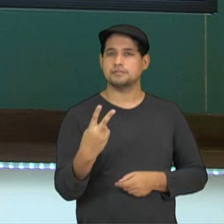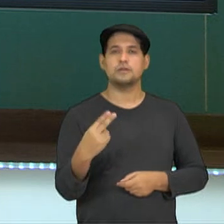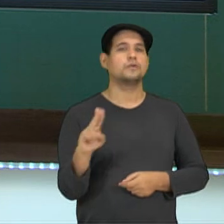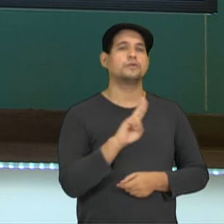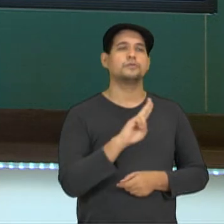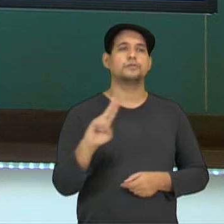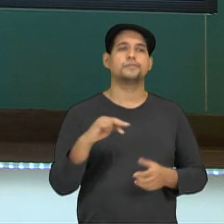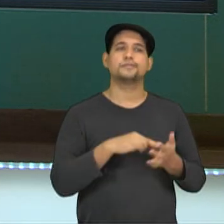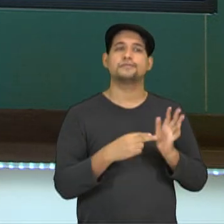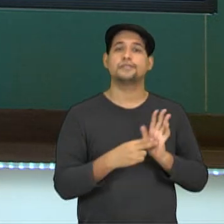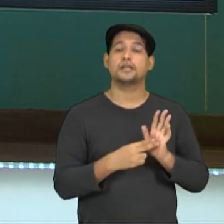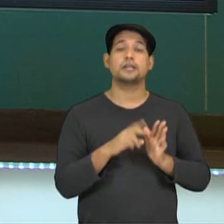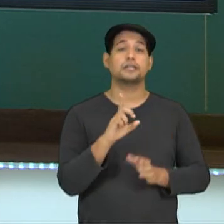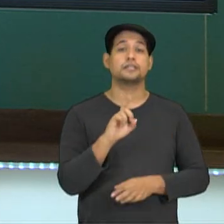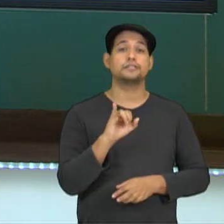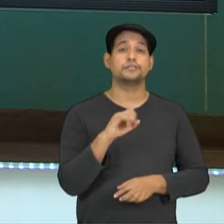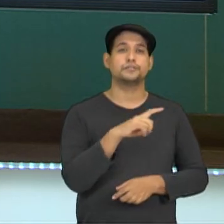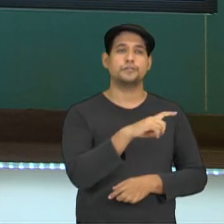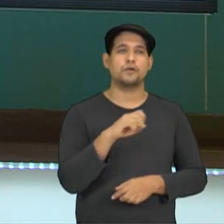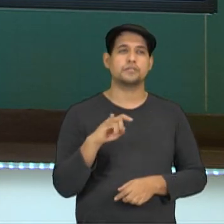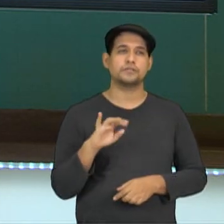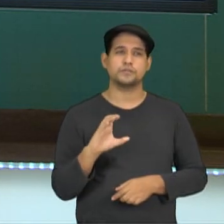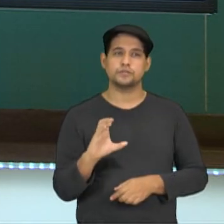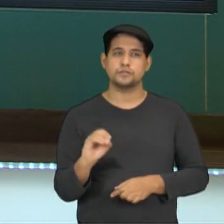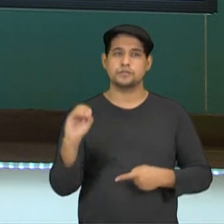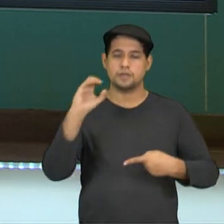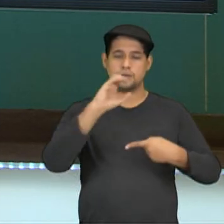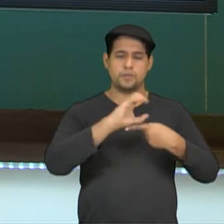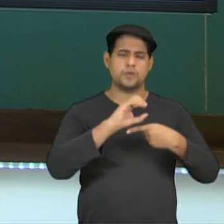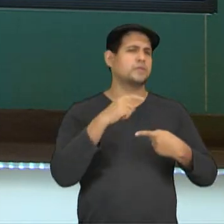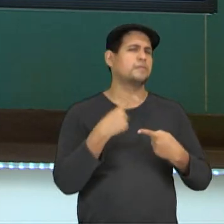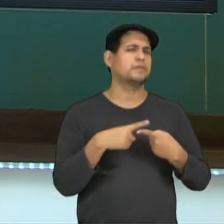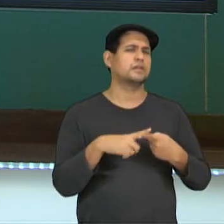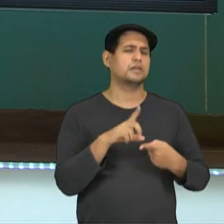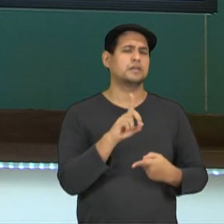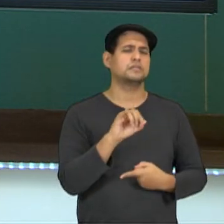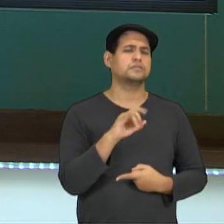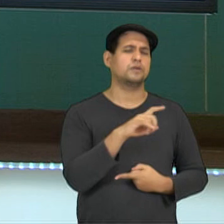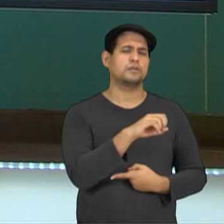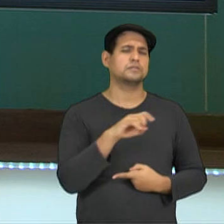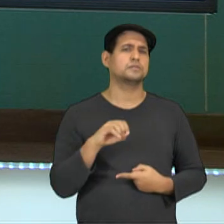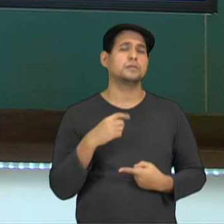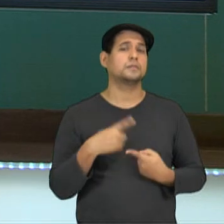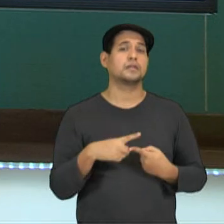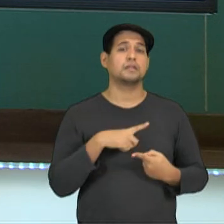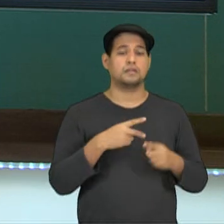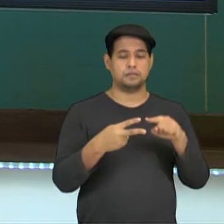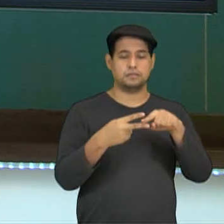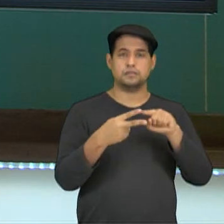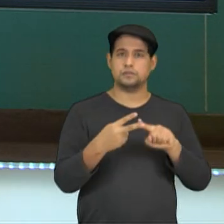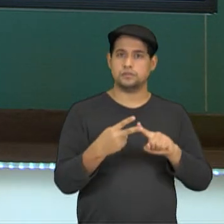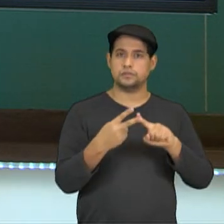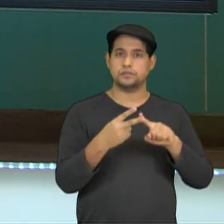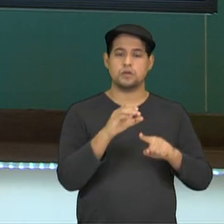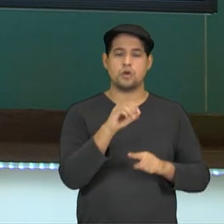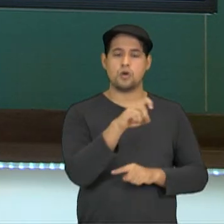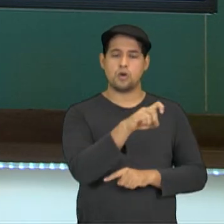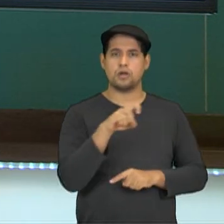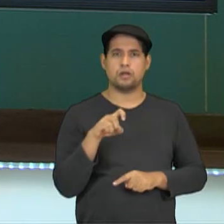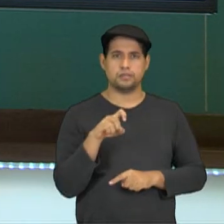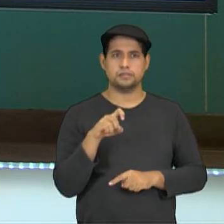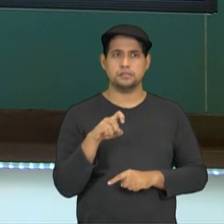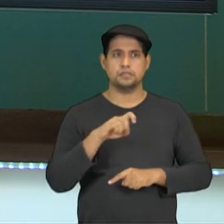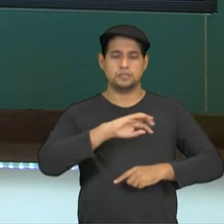nome desse é dióxido de carbono. Por que dióxido? Porque nós temos 2 oxigênios.